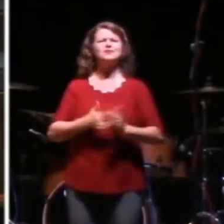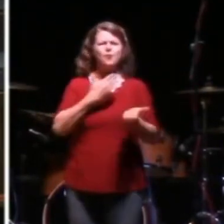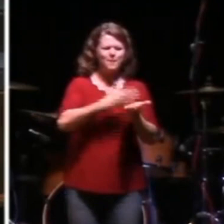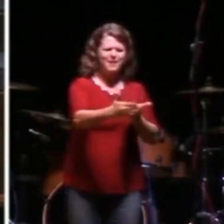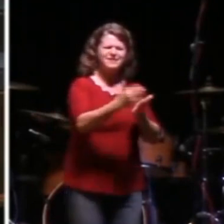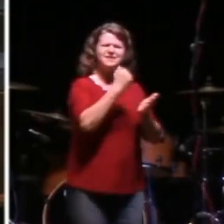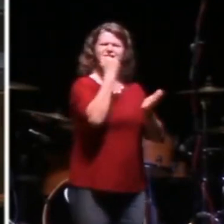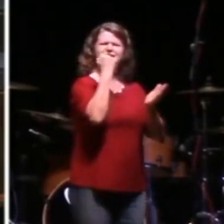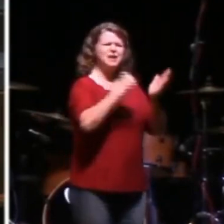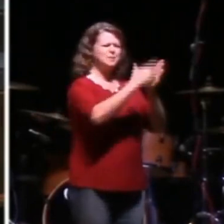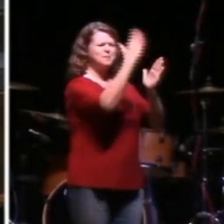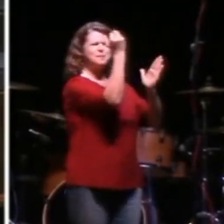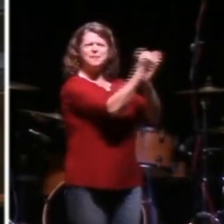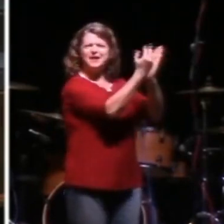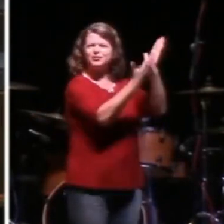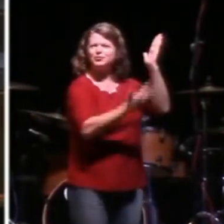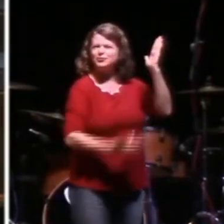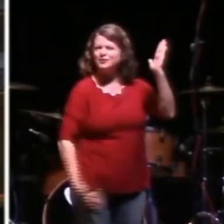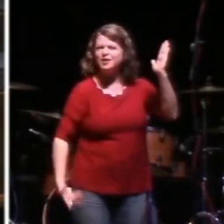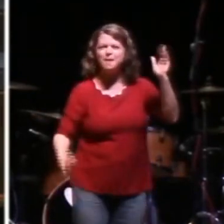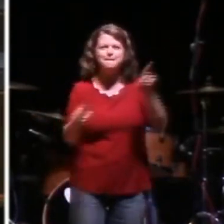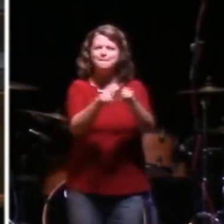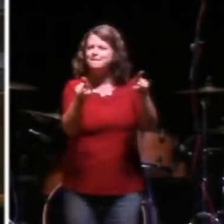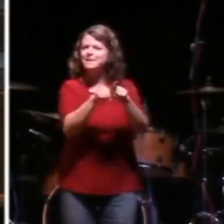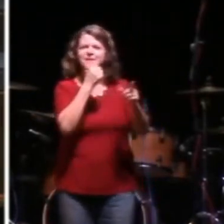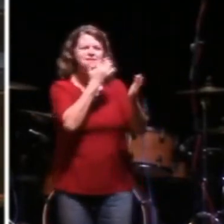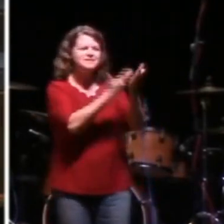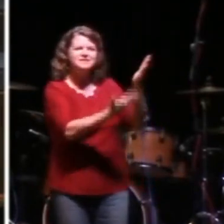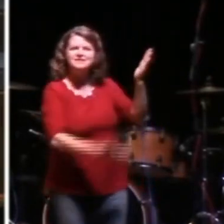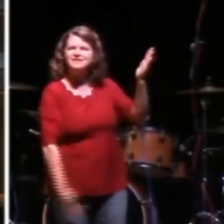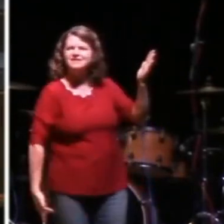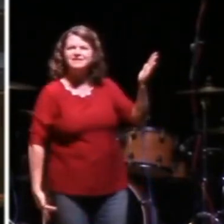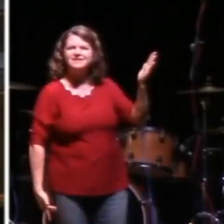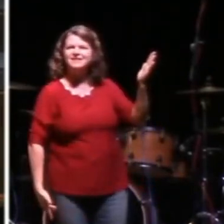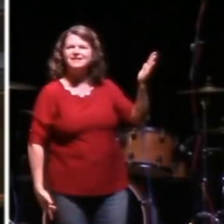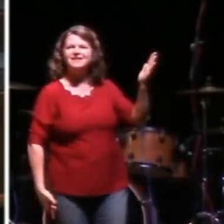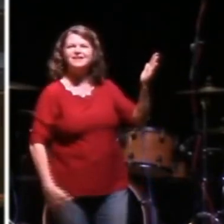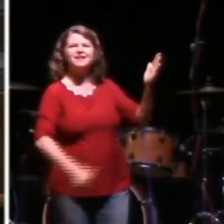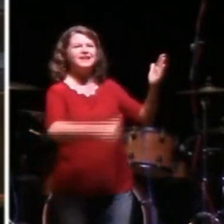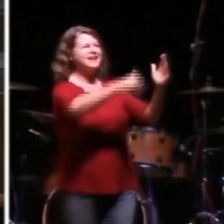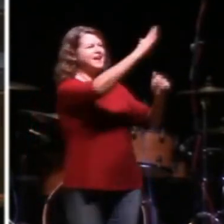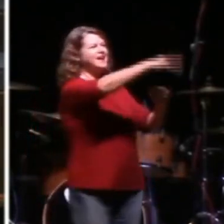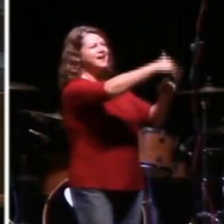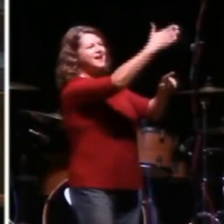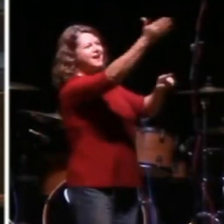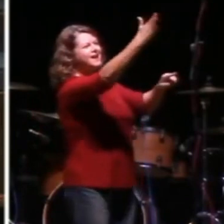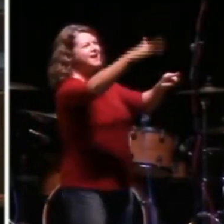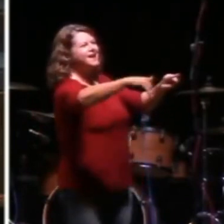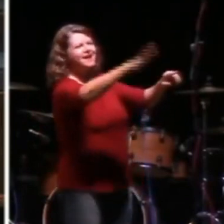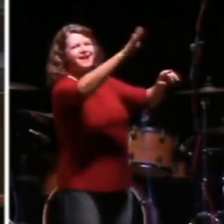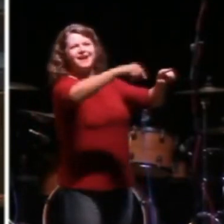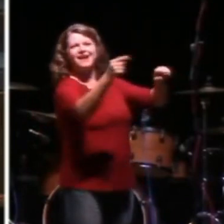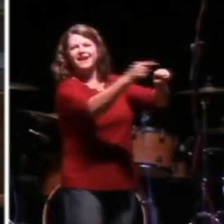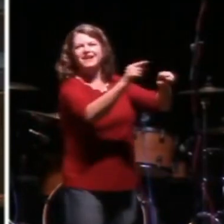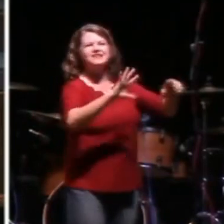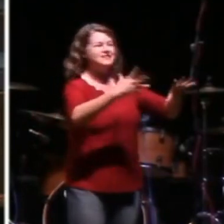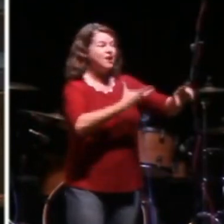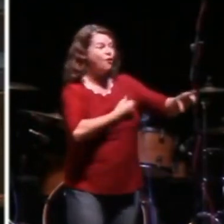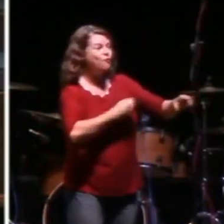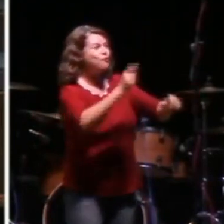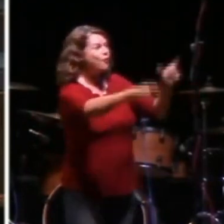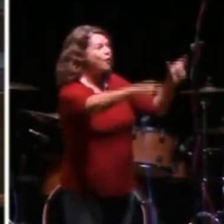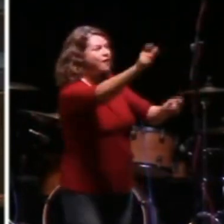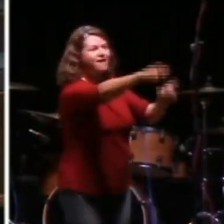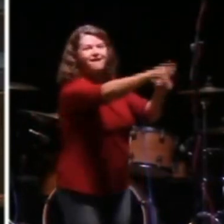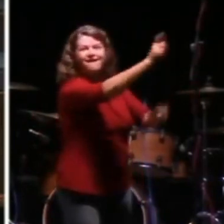a páscoa aquele mesmo sangue do cordeiro que levou o povo de israel aquela mesma aliança com deus de israel que